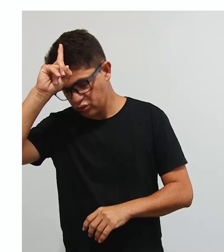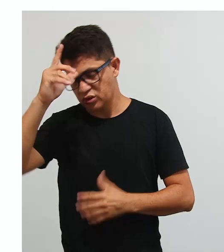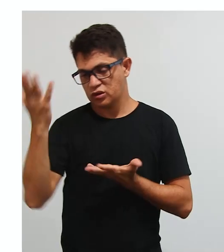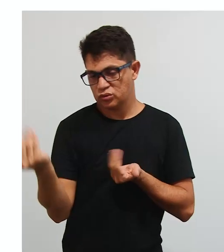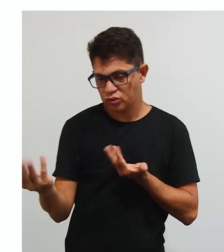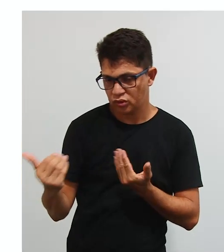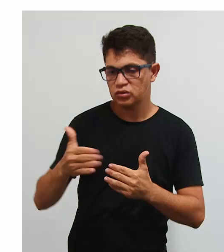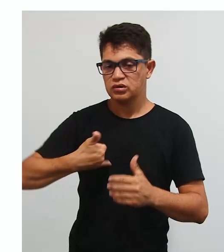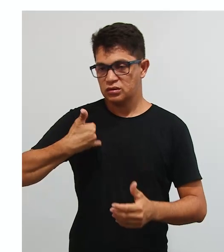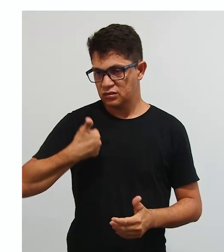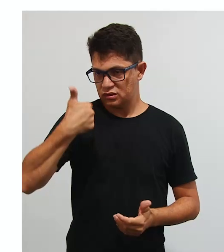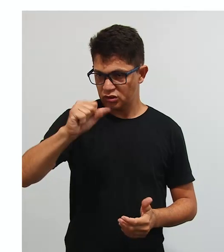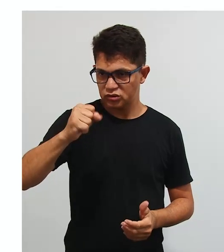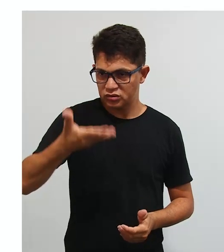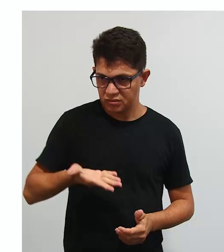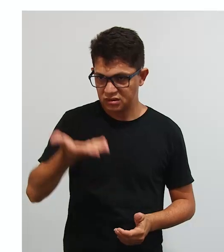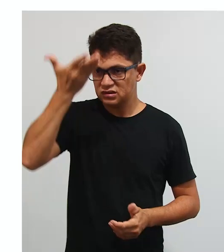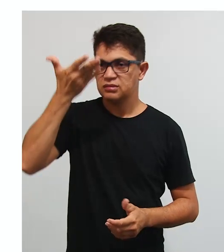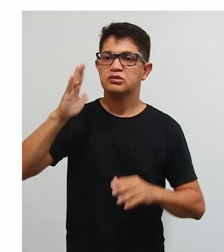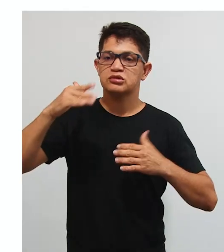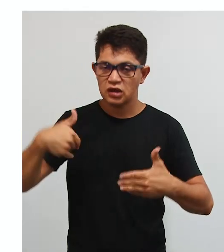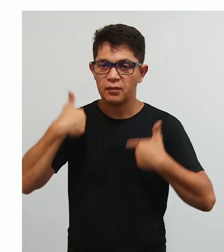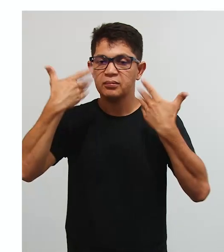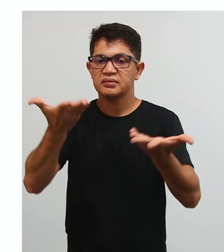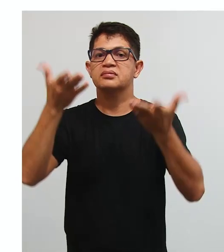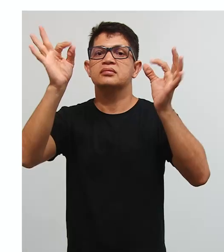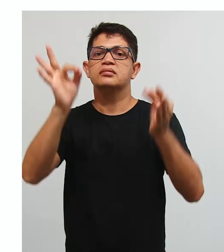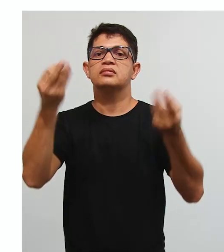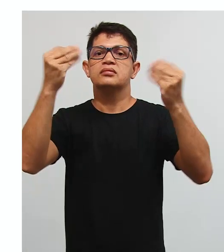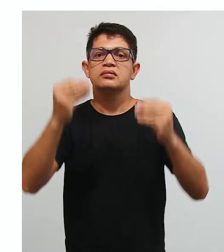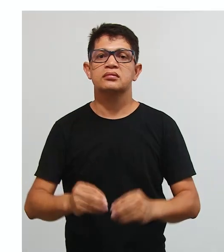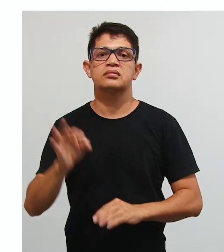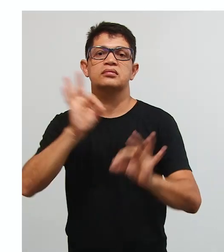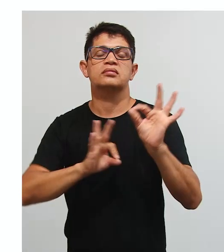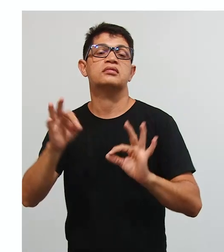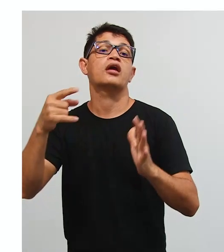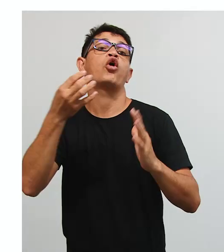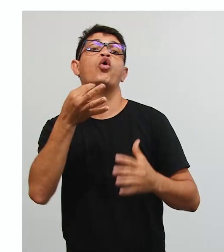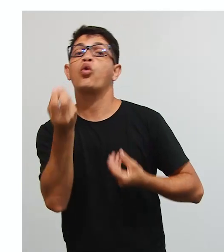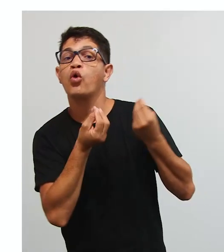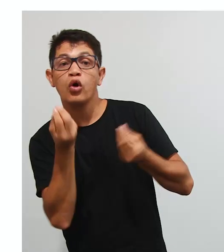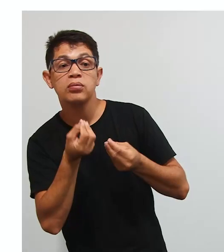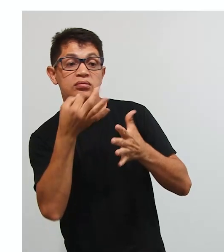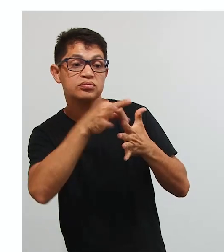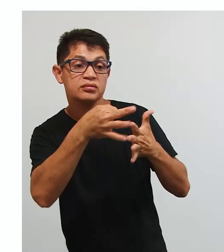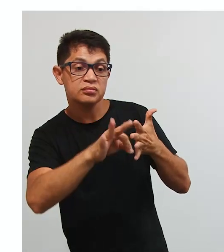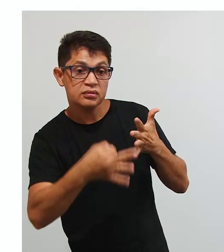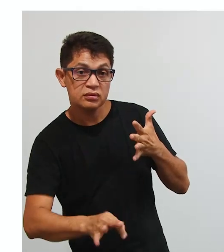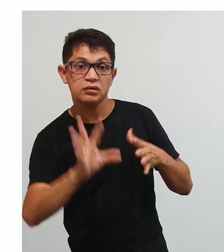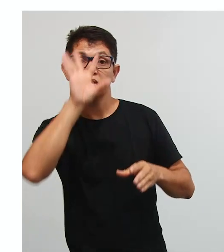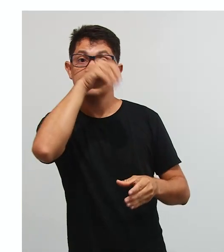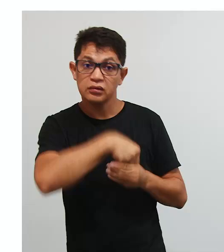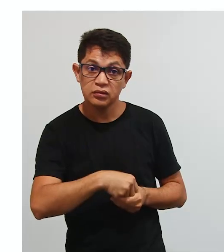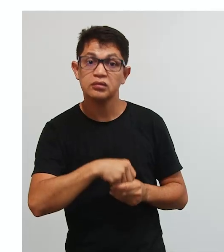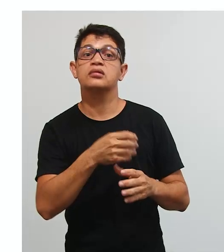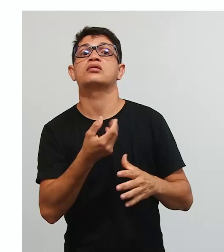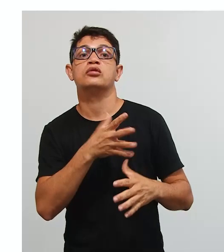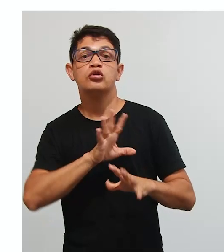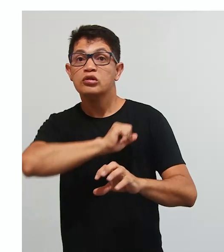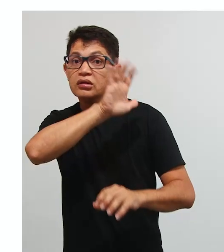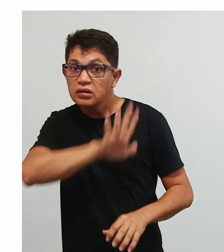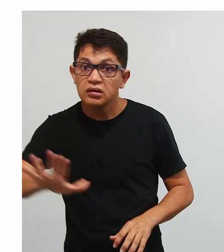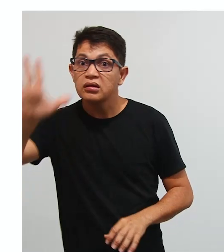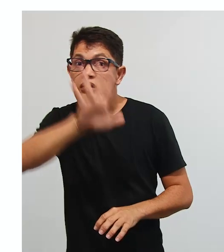a partir dos 18 anos. Então, como é que a gente percebe aqui nessa questão? A competência é da União, né?